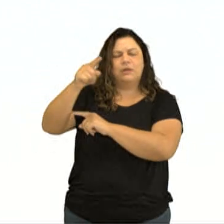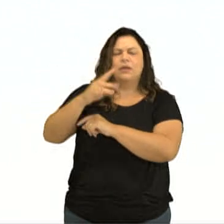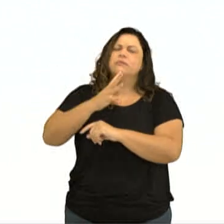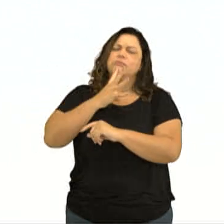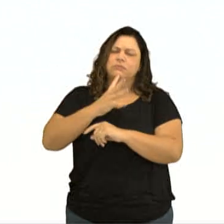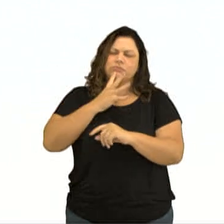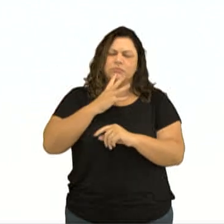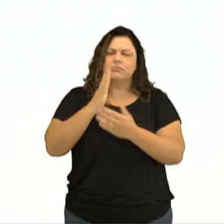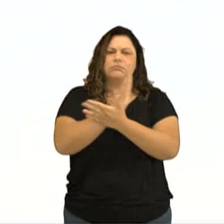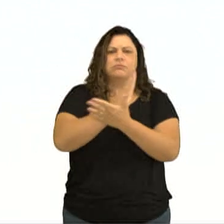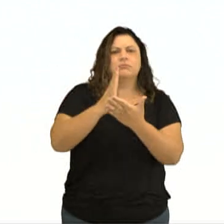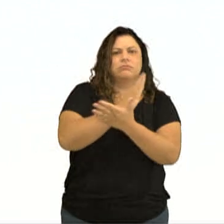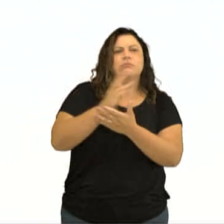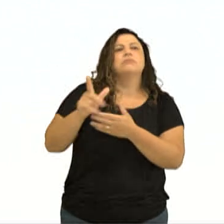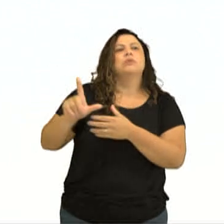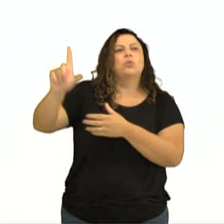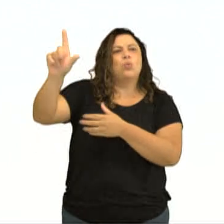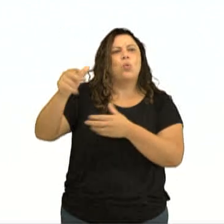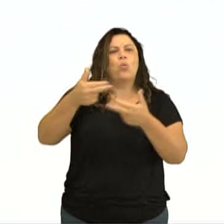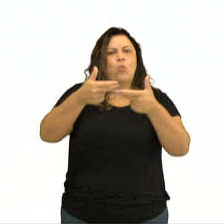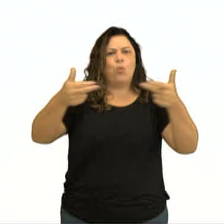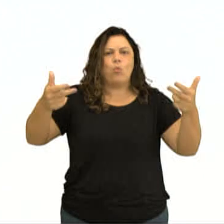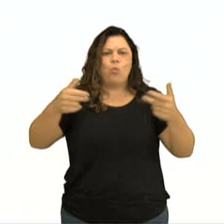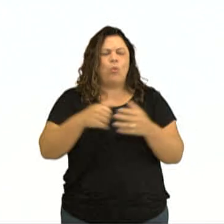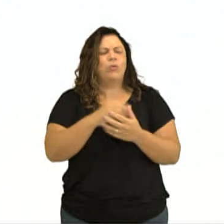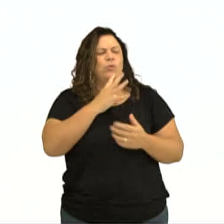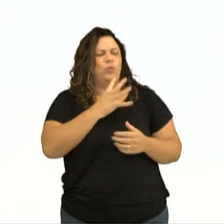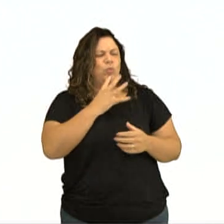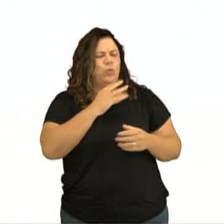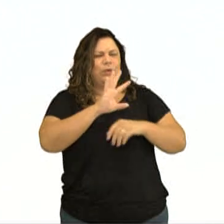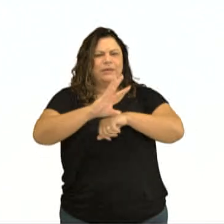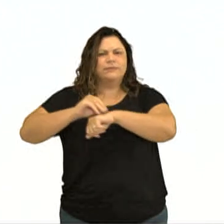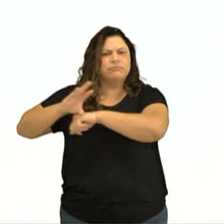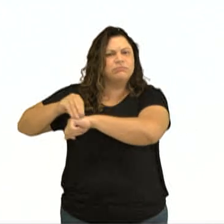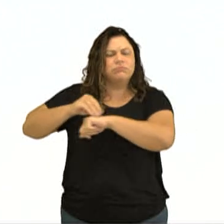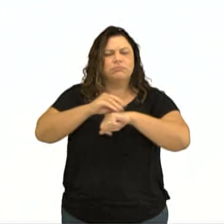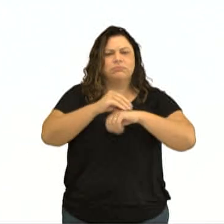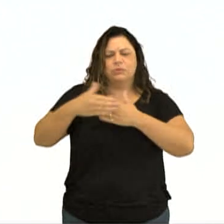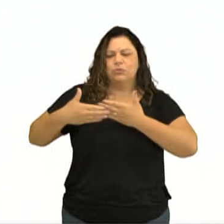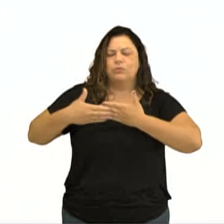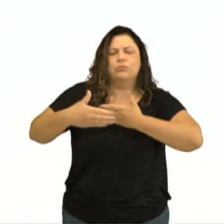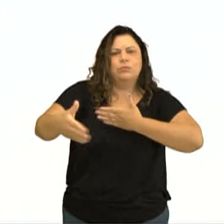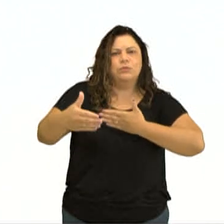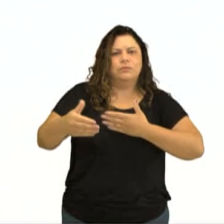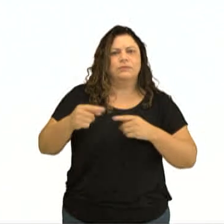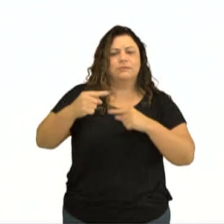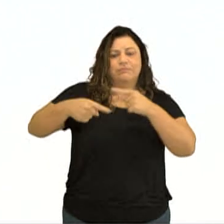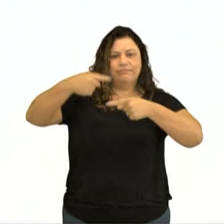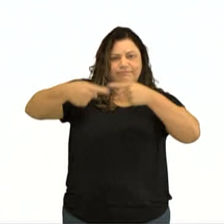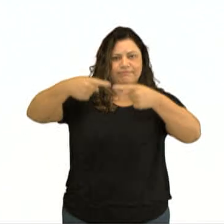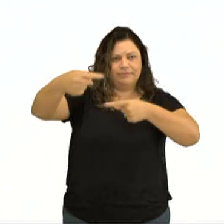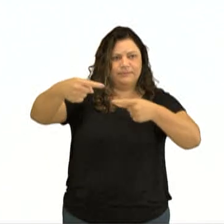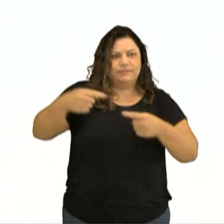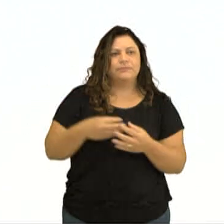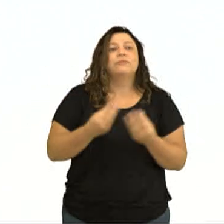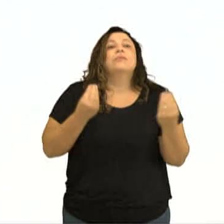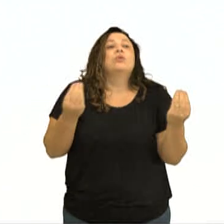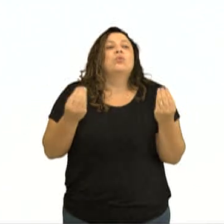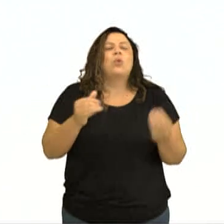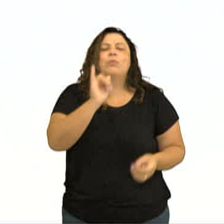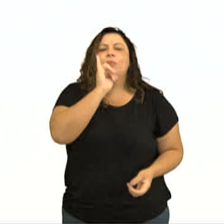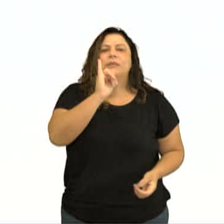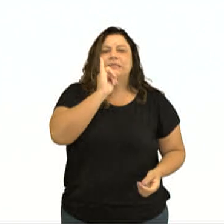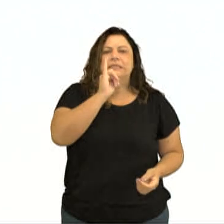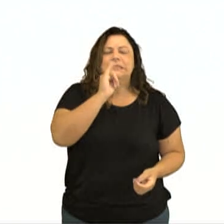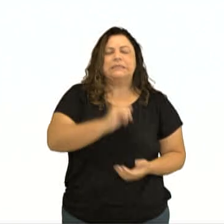algo através de outro, e isto liga a função precedente à que vem a seguir, como, por exemplo,